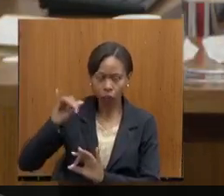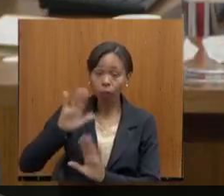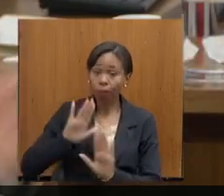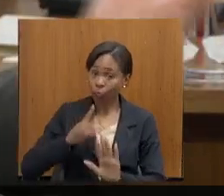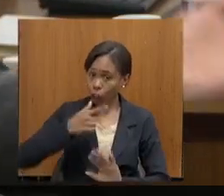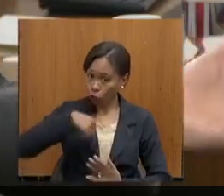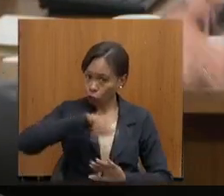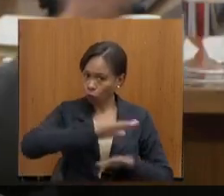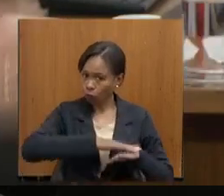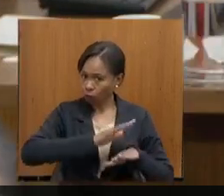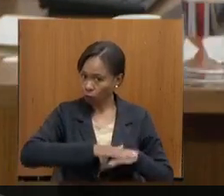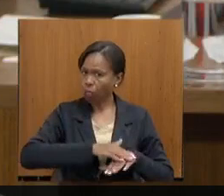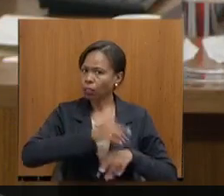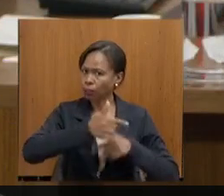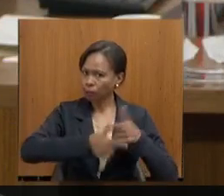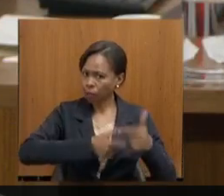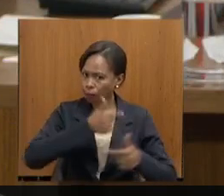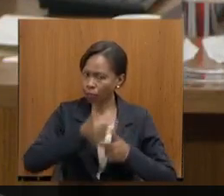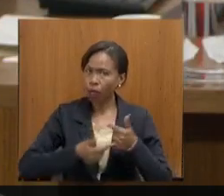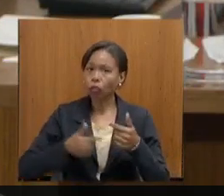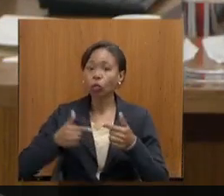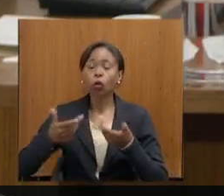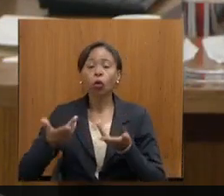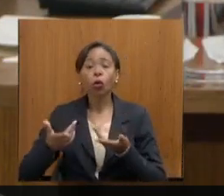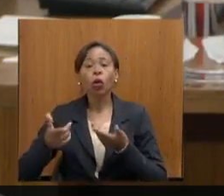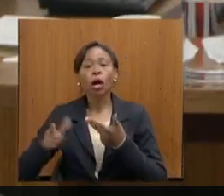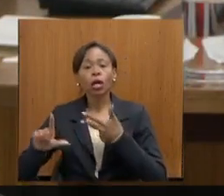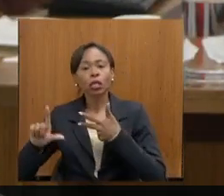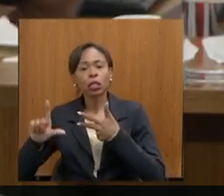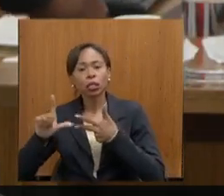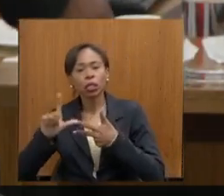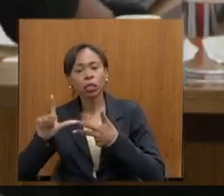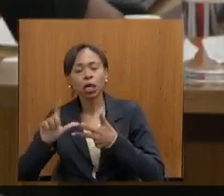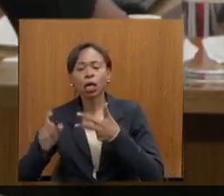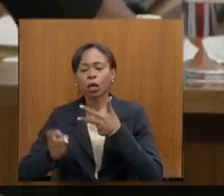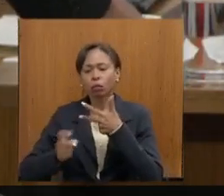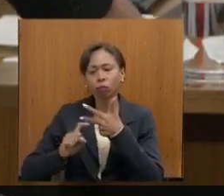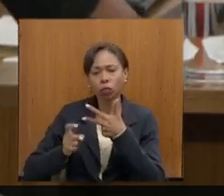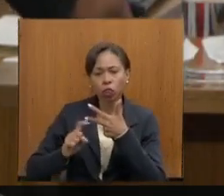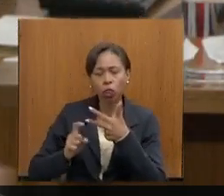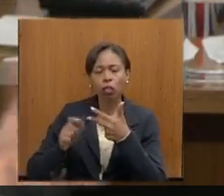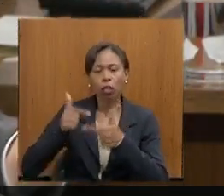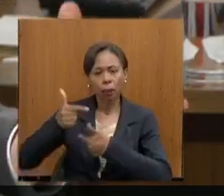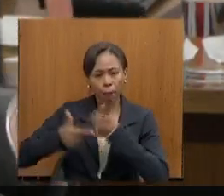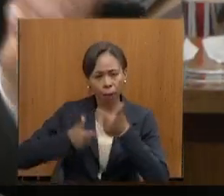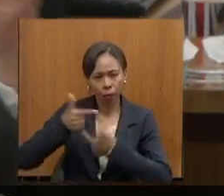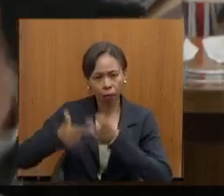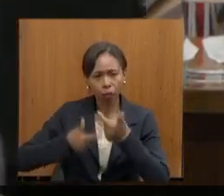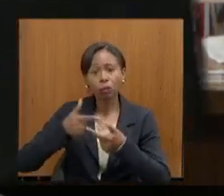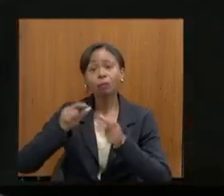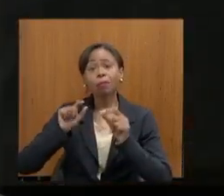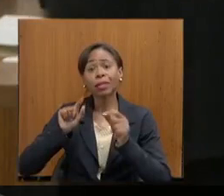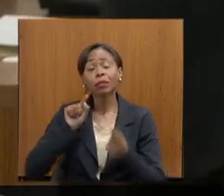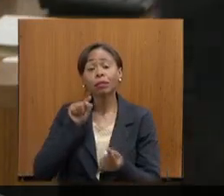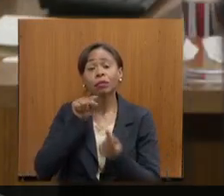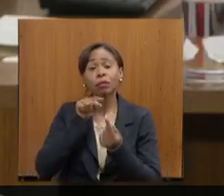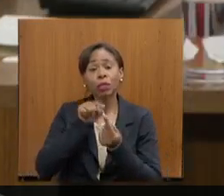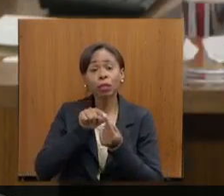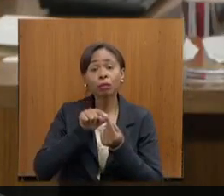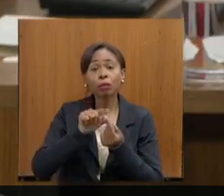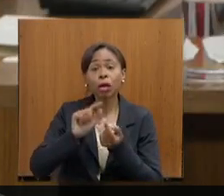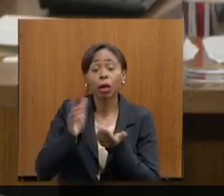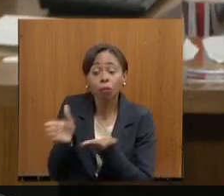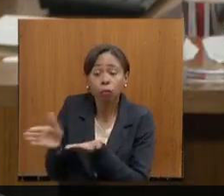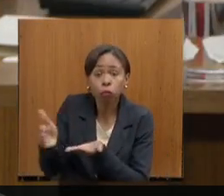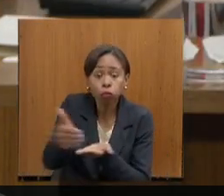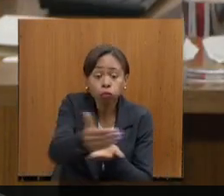importante de fato a assembleia e o Executivo né secretaria desenvolvimento econômico está trabalhando no sentido de trazer mais investimento